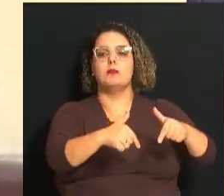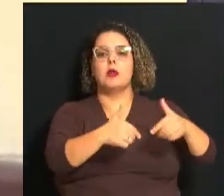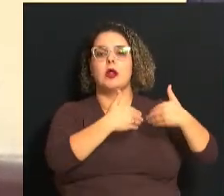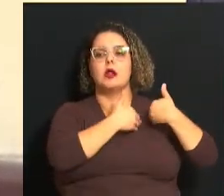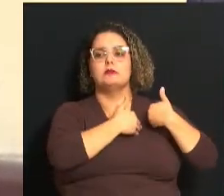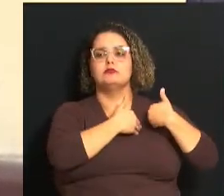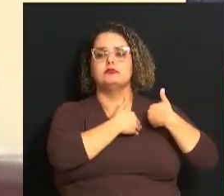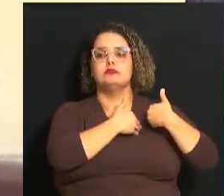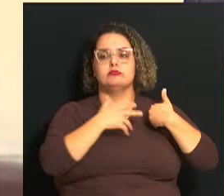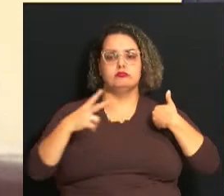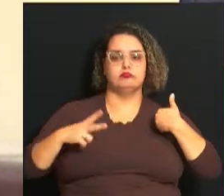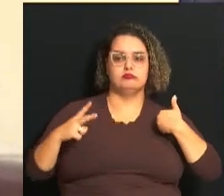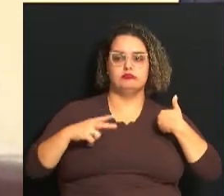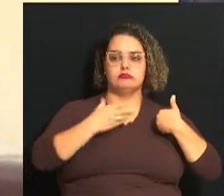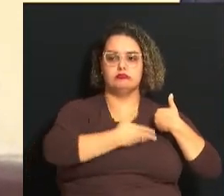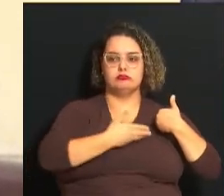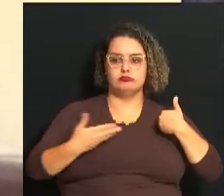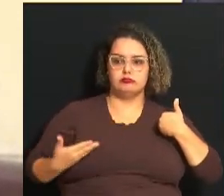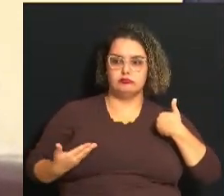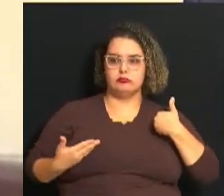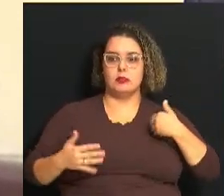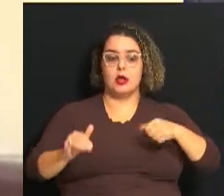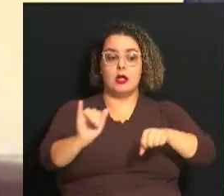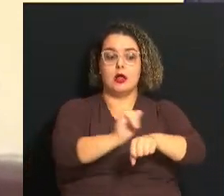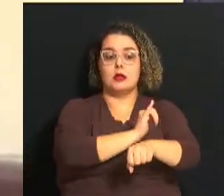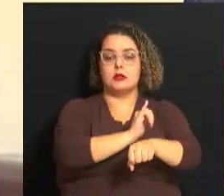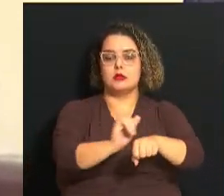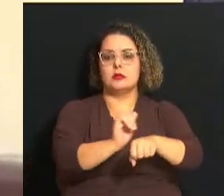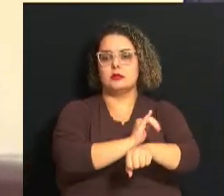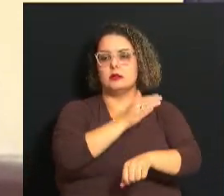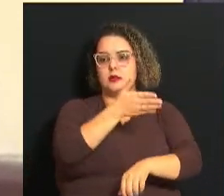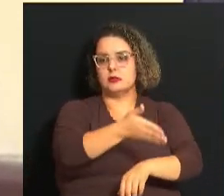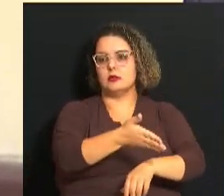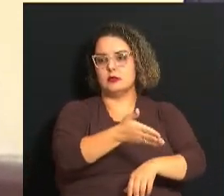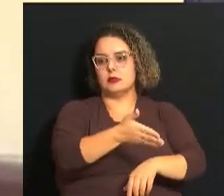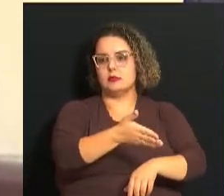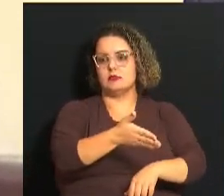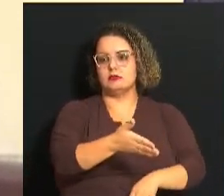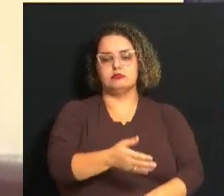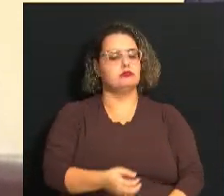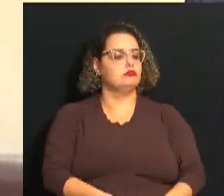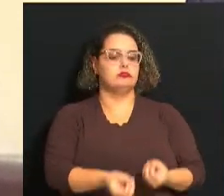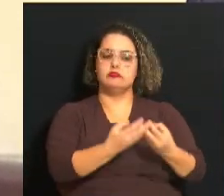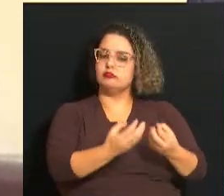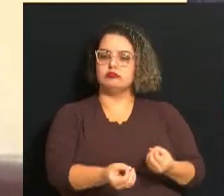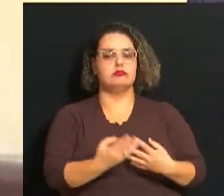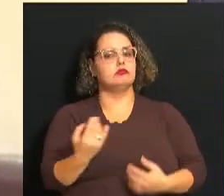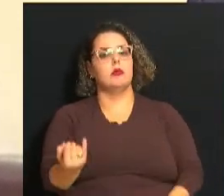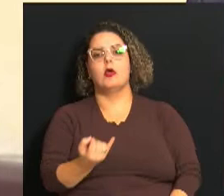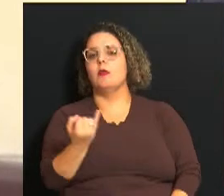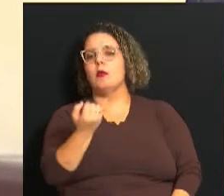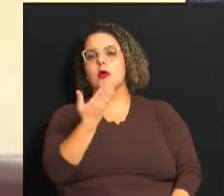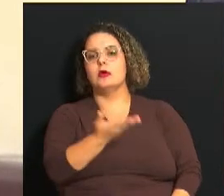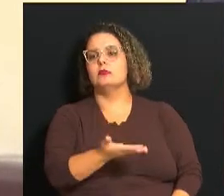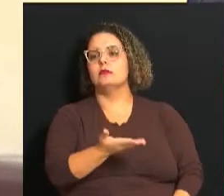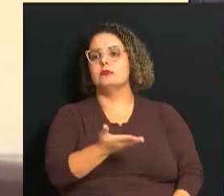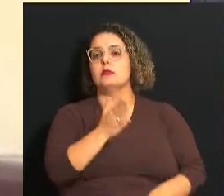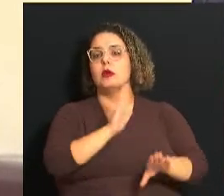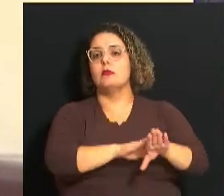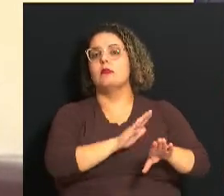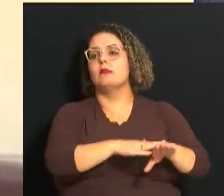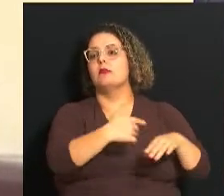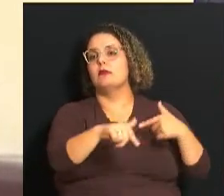privados do acesso aos instrumentos do trabalho a sonegar informações úteis para realização das tarefas